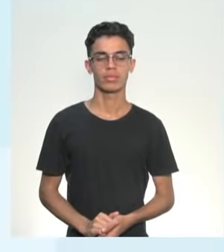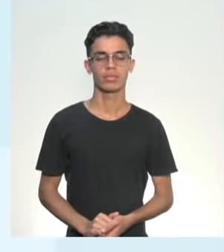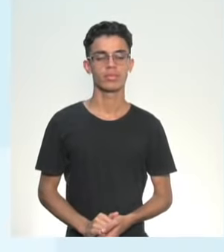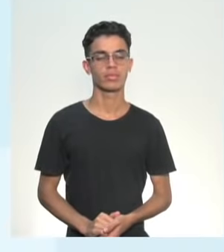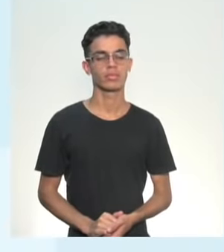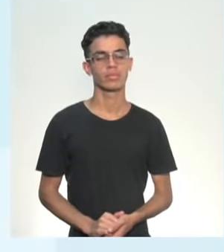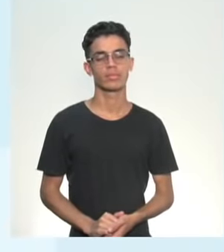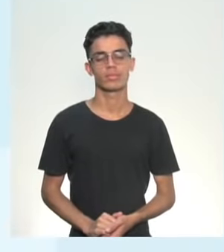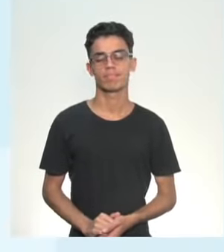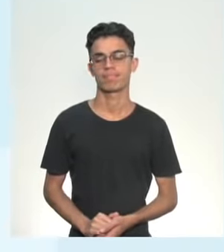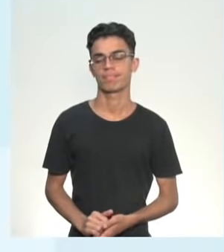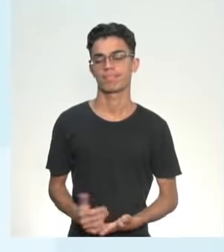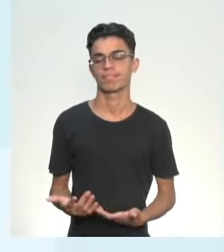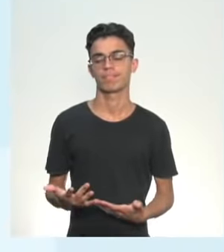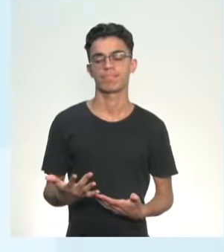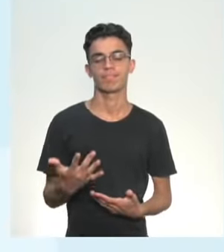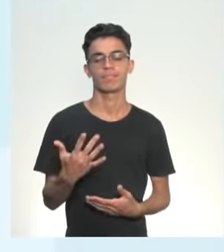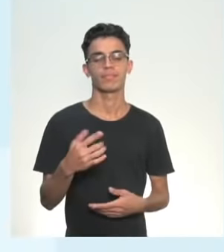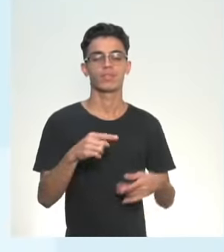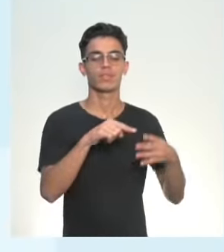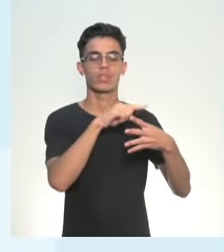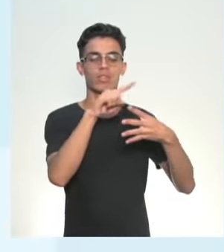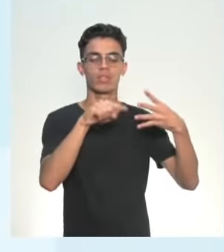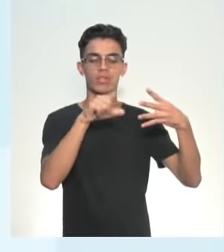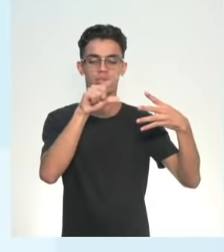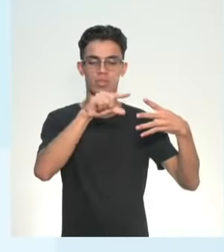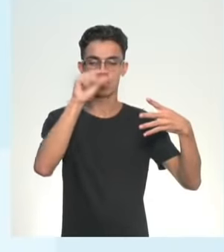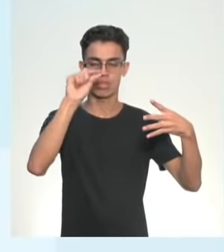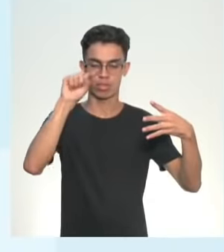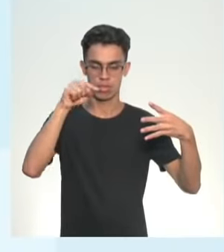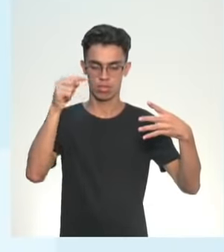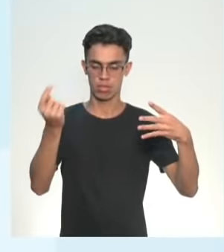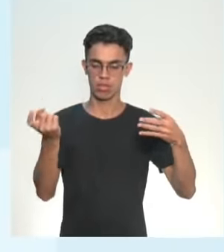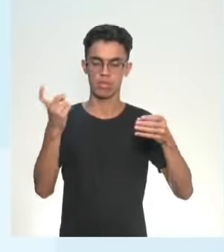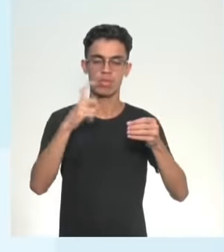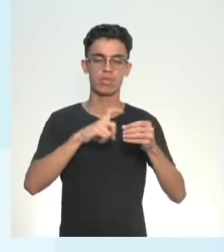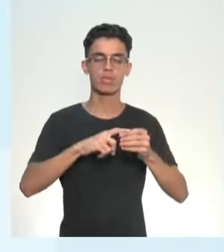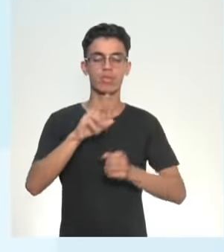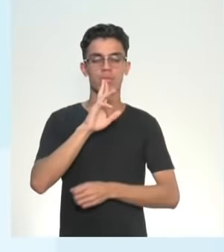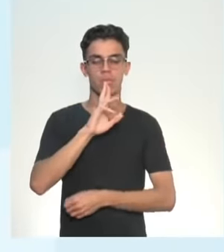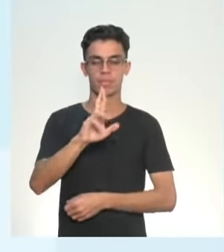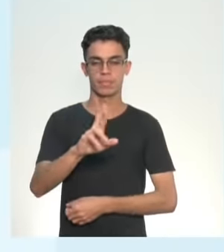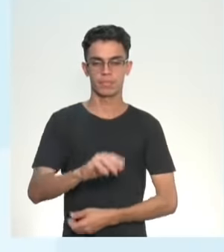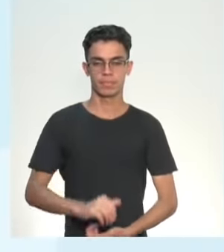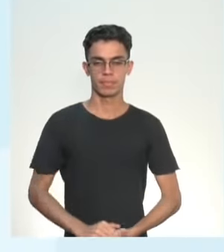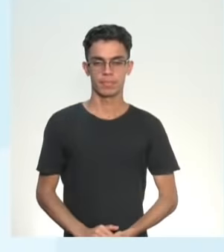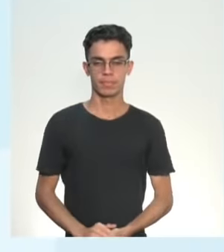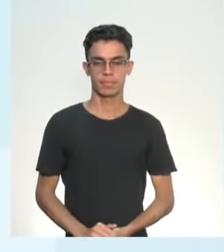Steam code escolhiam e dei a gente já volta com a resposta